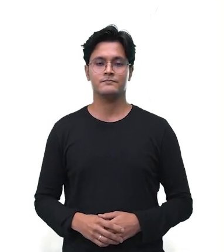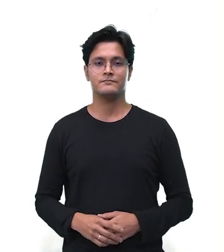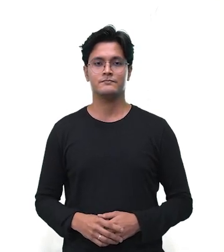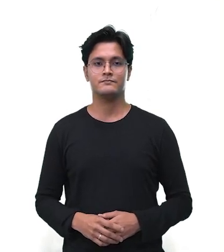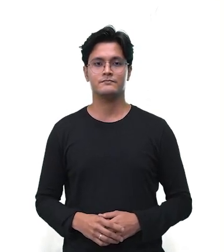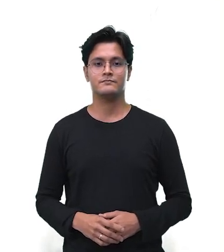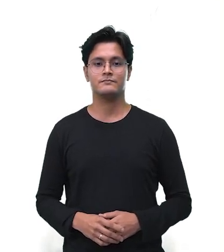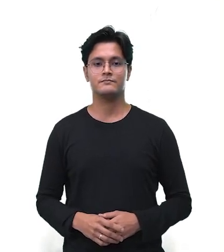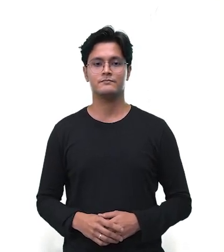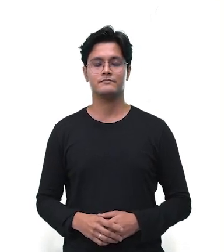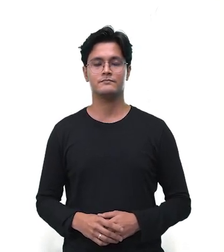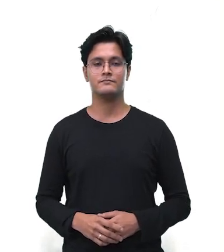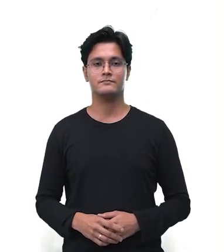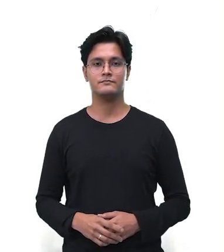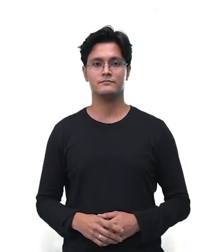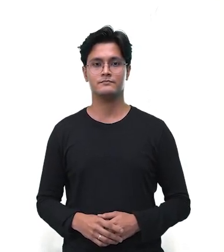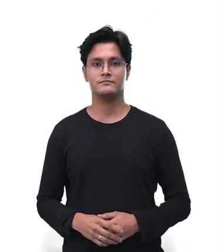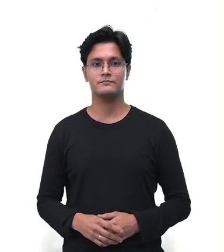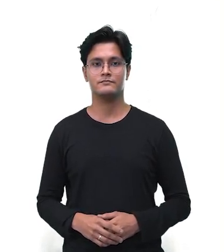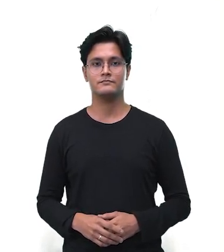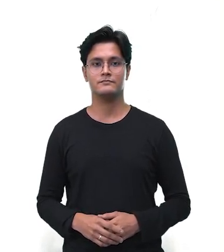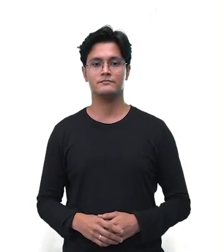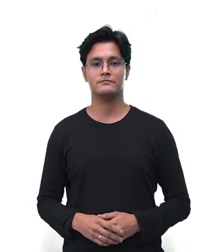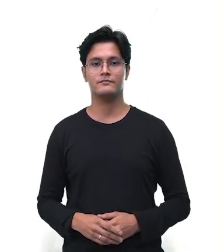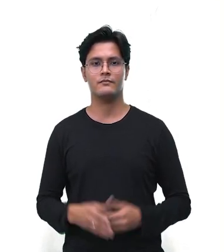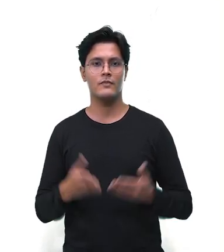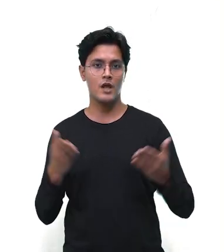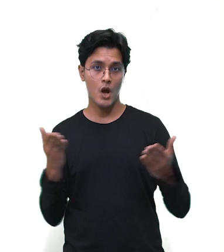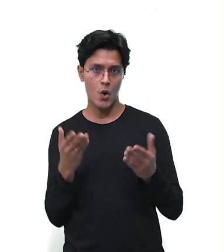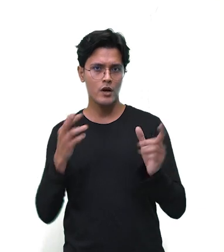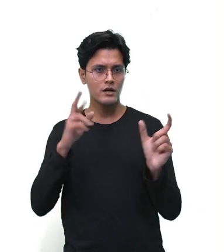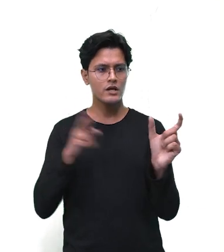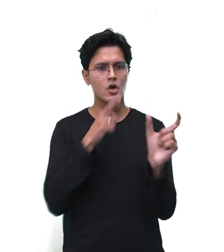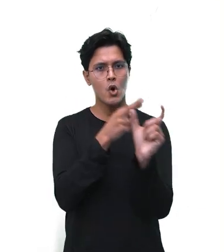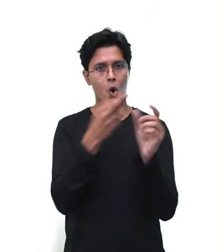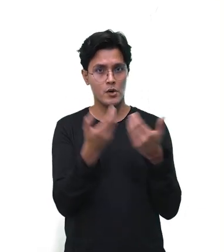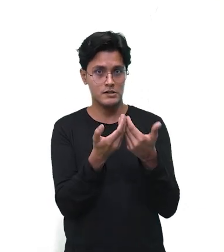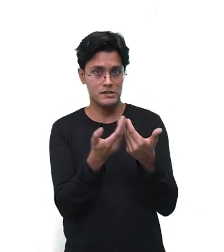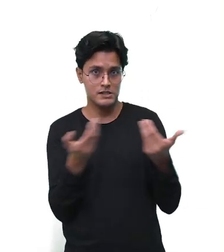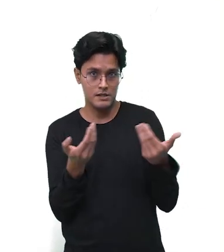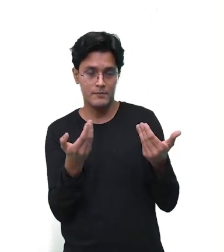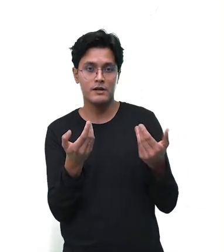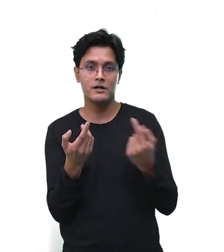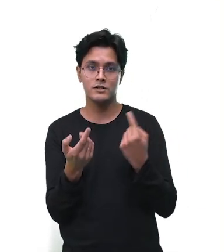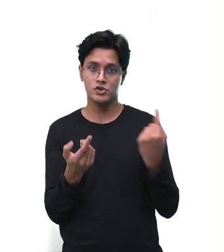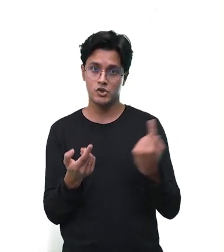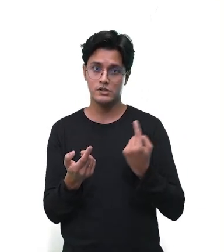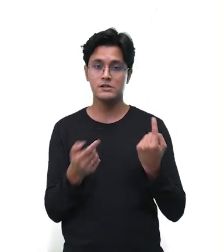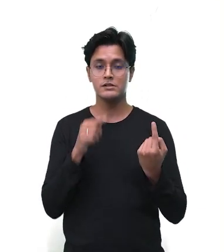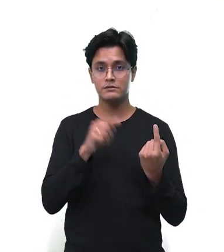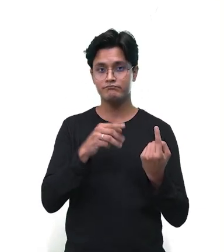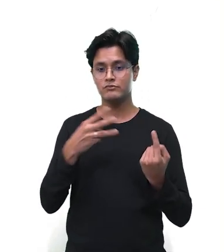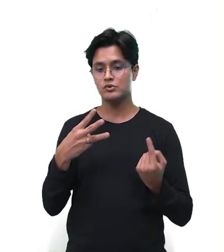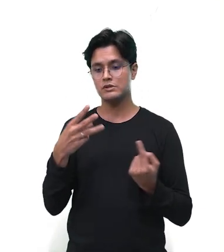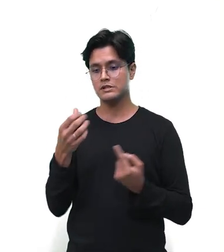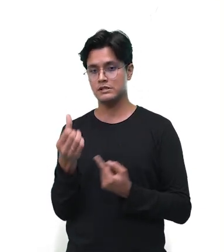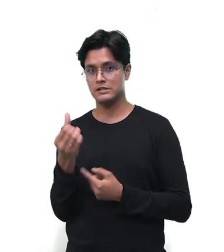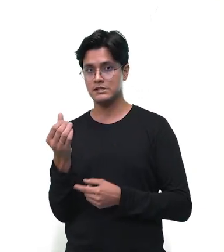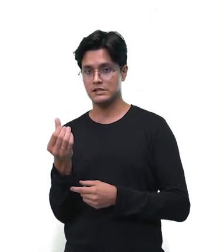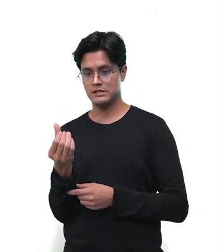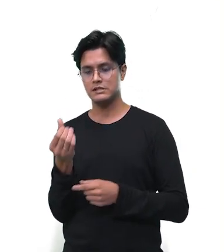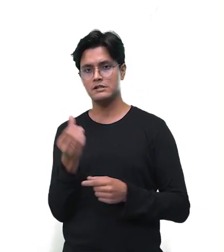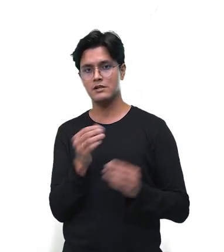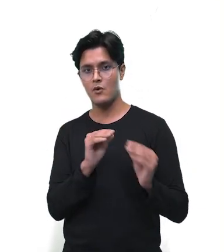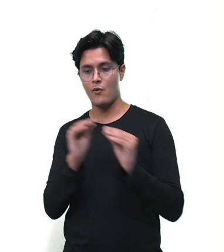Vou deixar agora a incógnita sozinha, tá? E esse 36, ele vai ficar dentro de